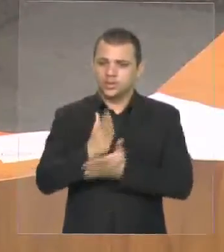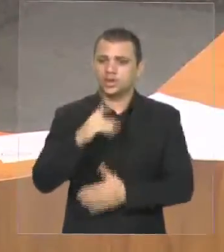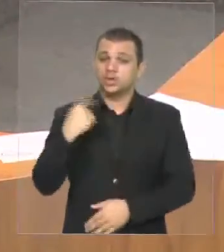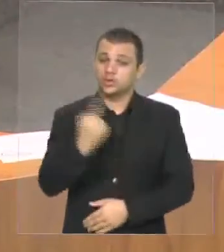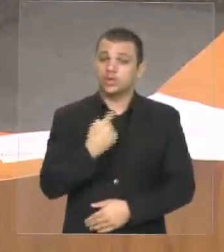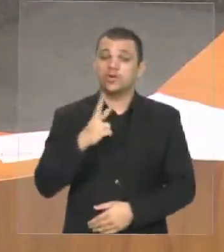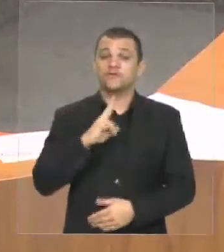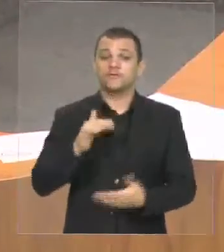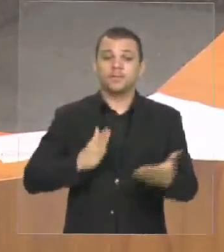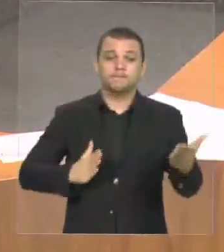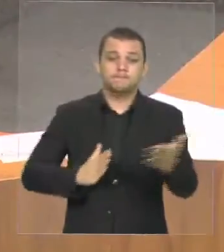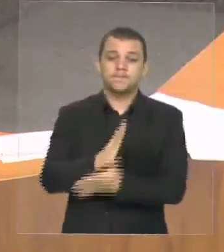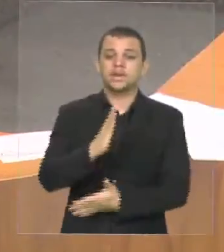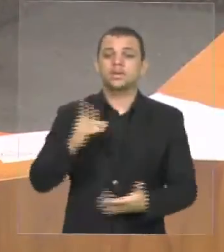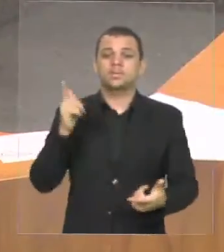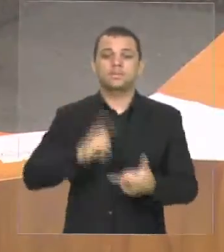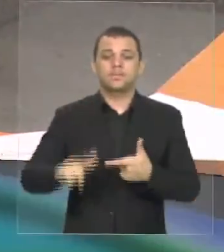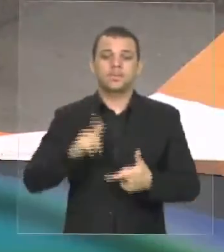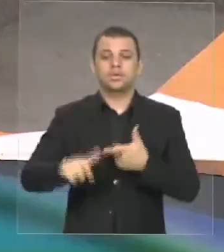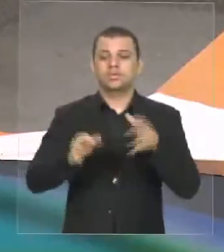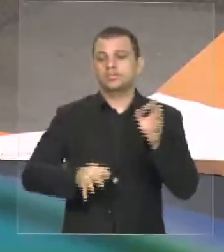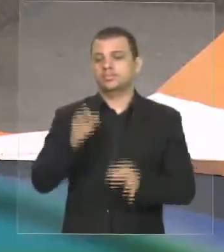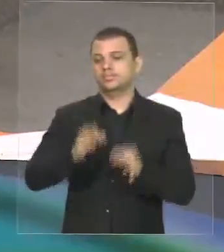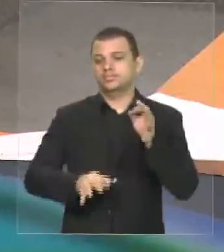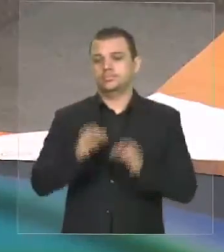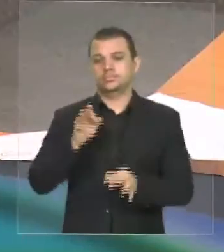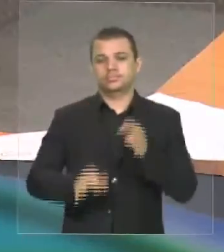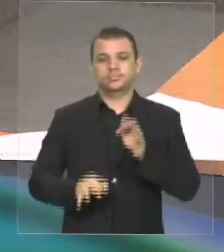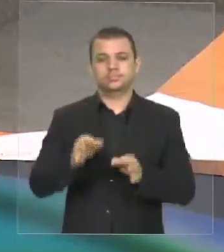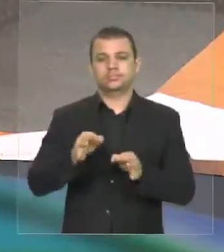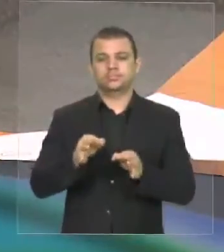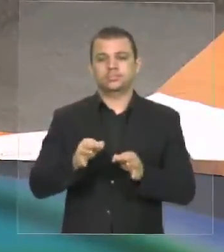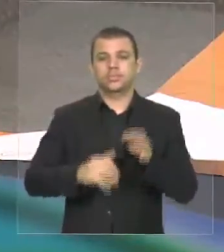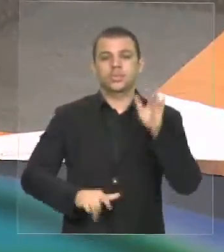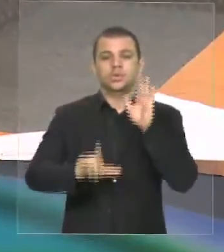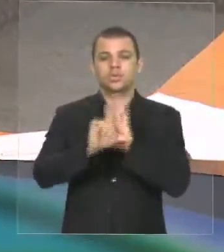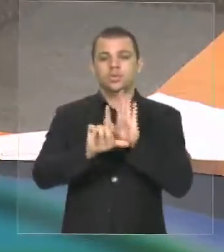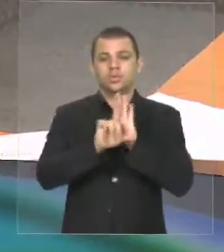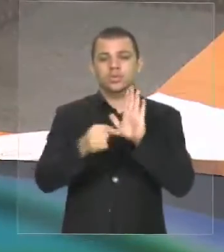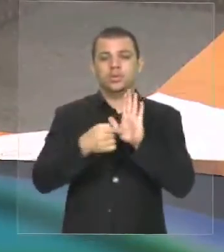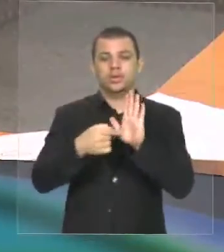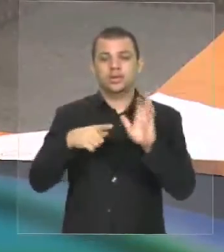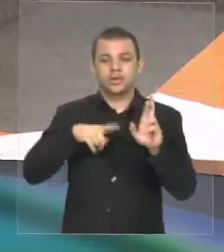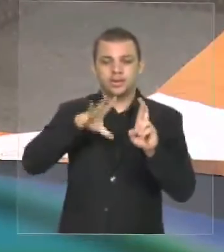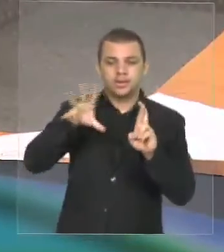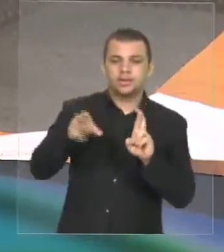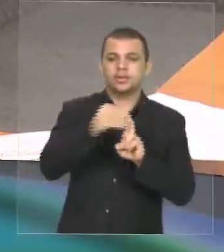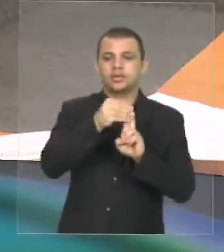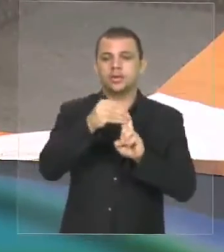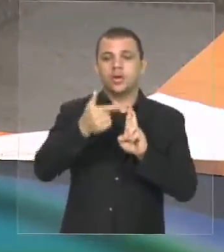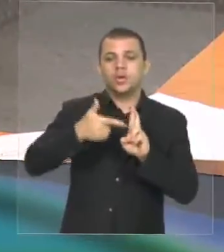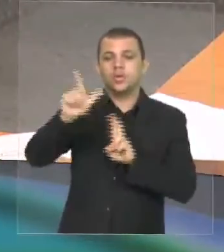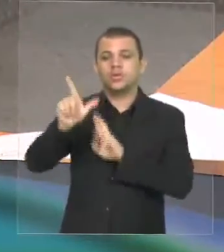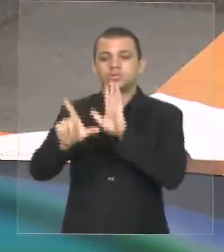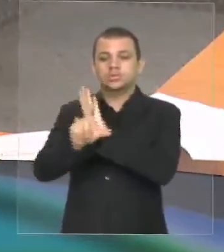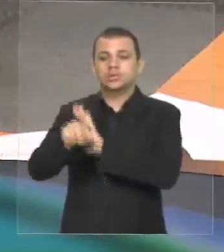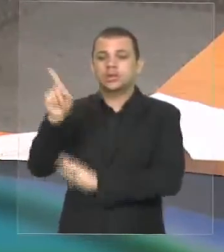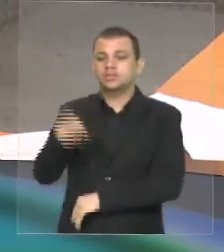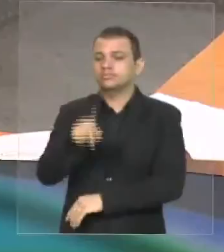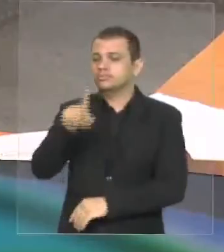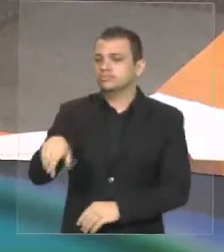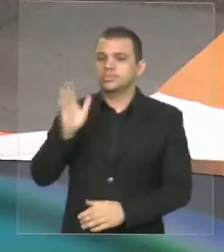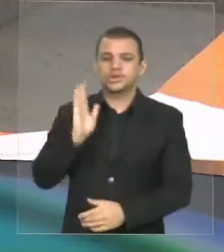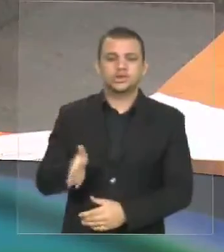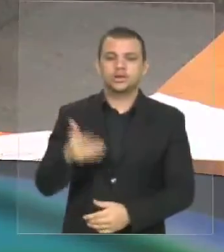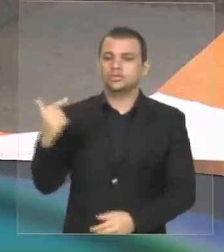aprovar uma aberração jurídica. Uma lei que faz referência, deputado Sérgio Frota, a leis que não